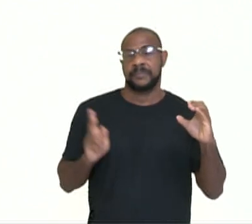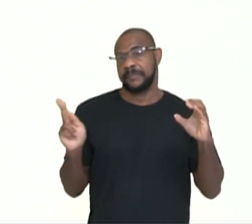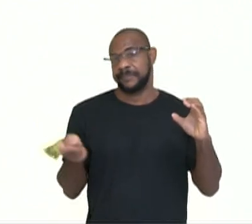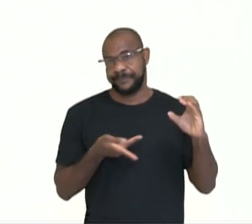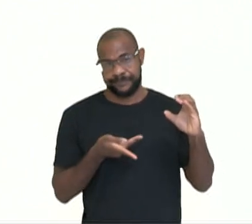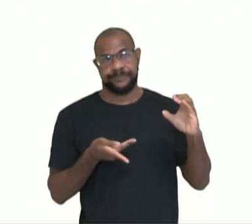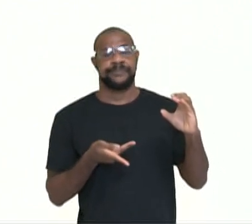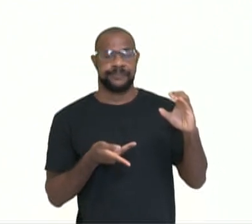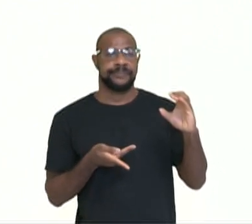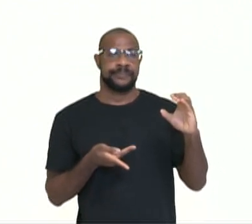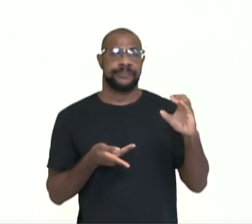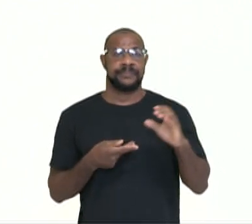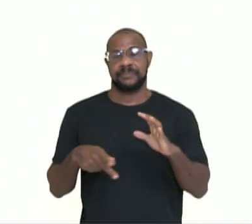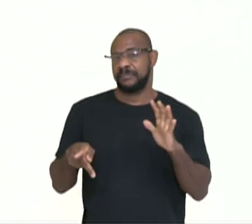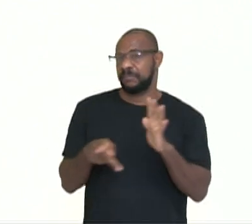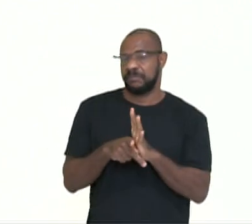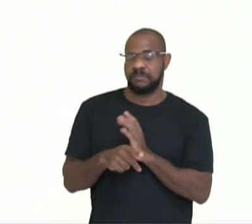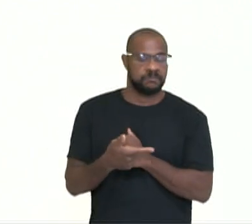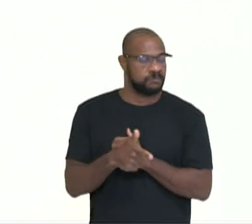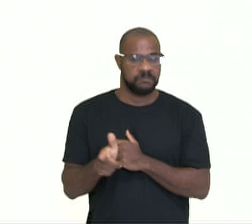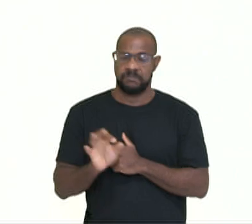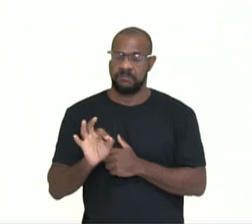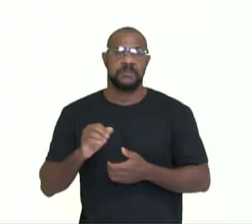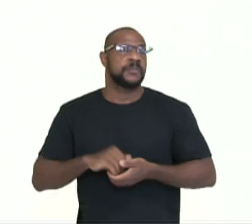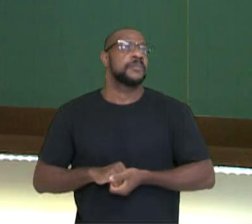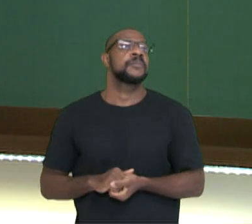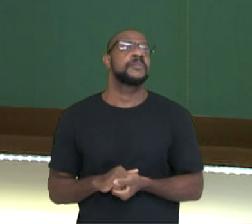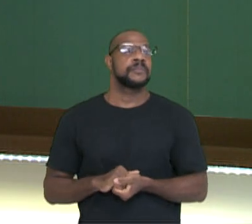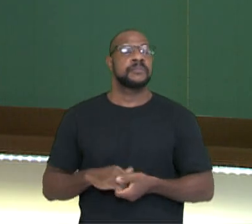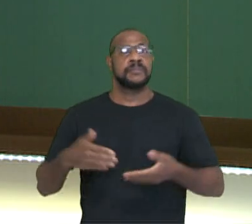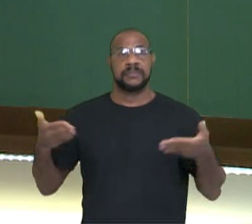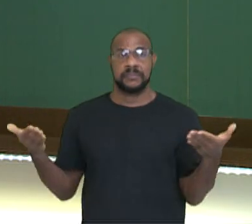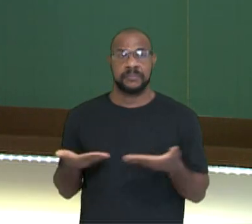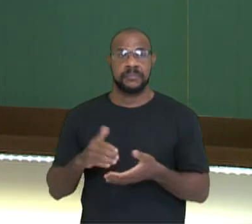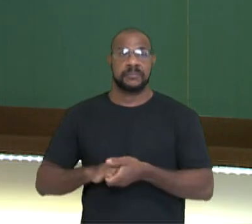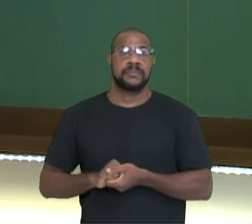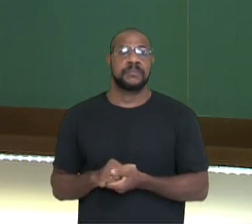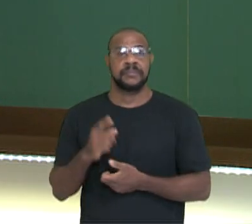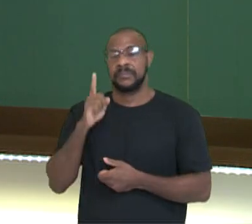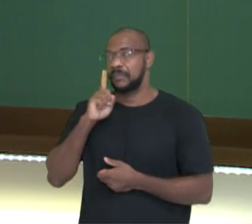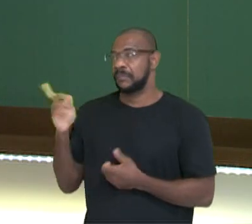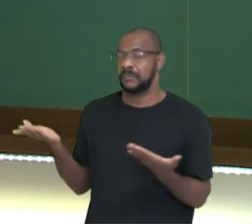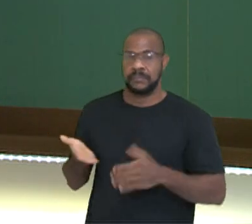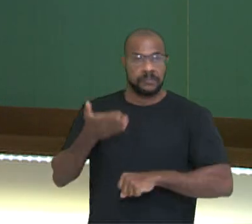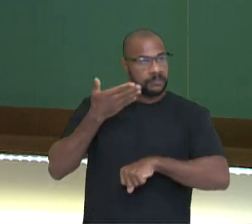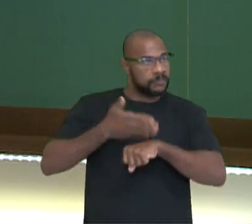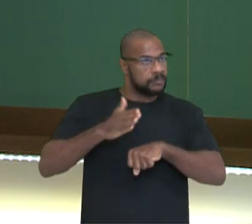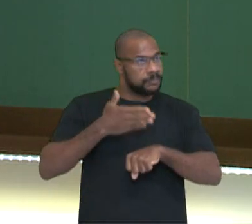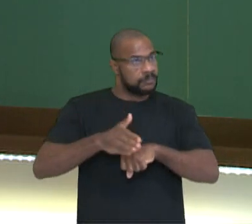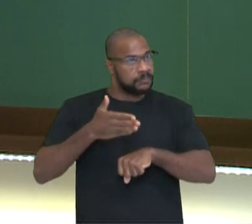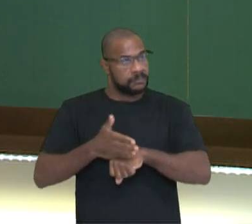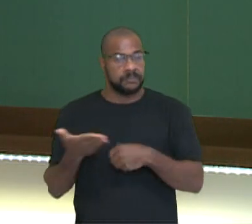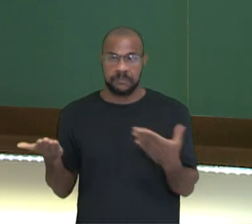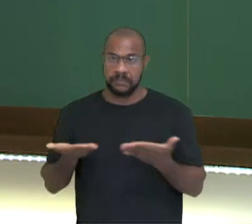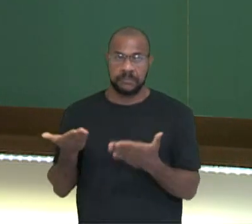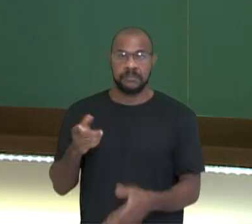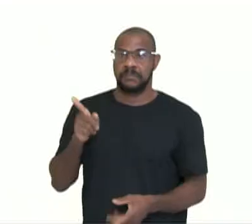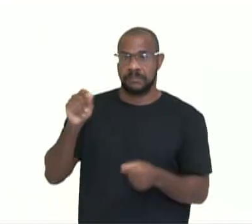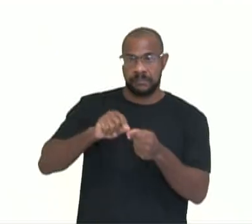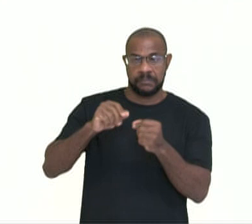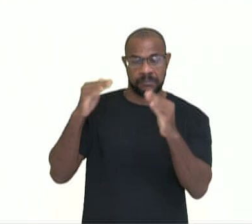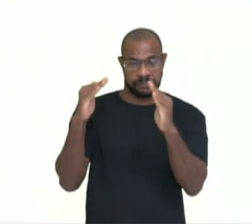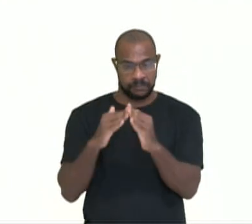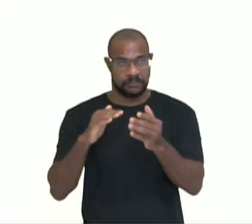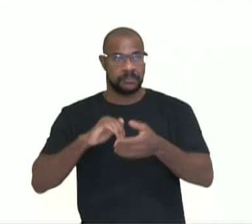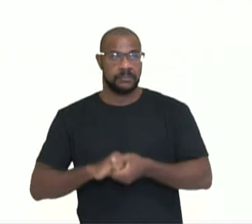incorreta, porque ele não pertence ao primeiro quadrante. Ok? Agora sim, vamos para a nossa atividade do Mão na Massa, que você vai fazer aí em